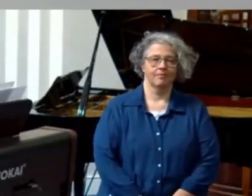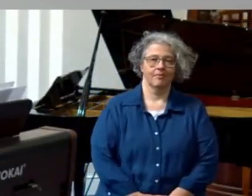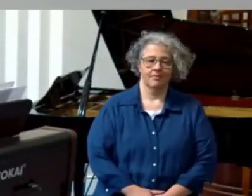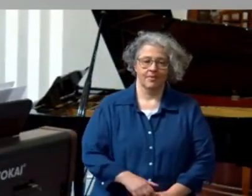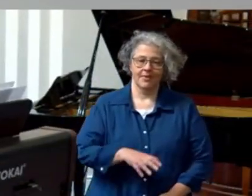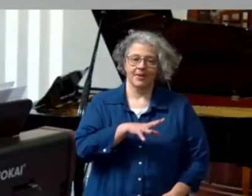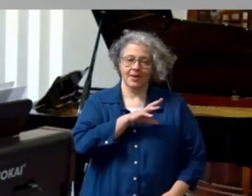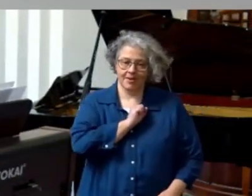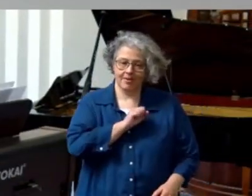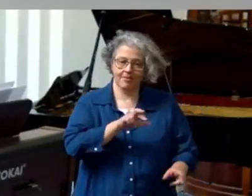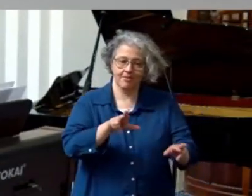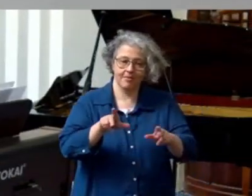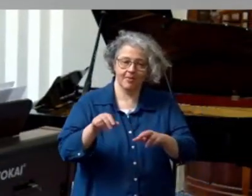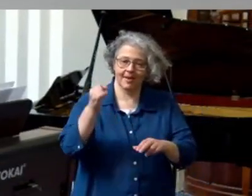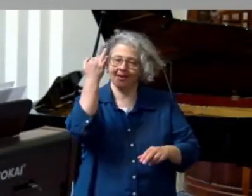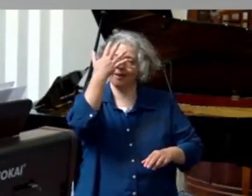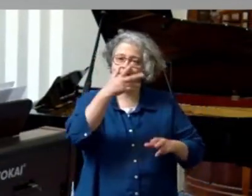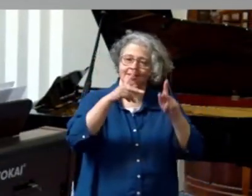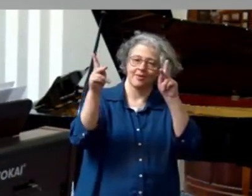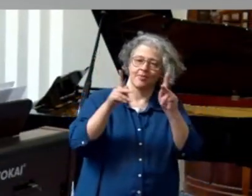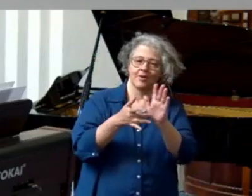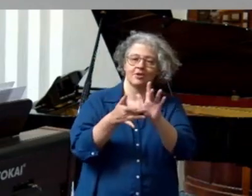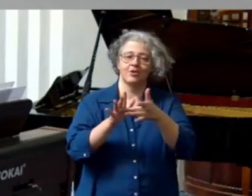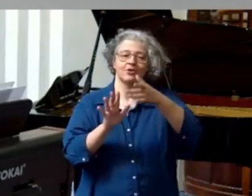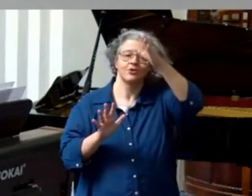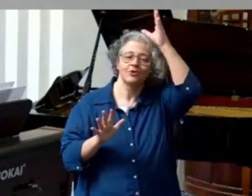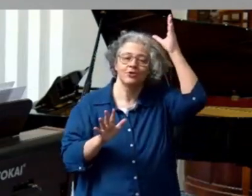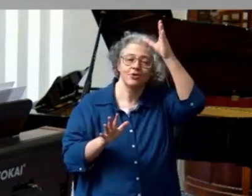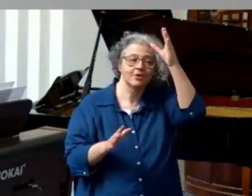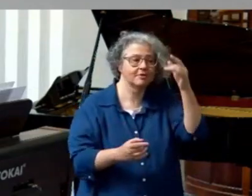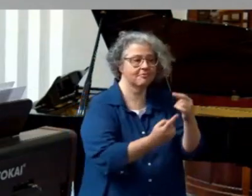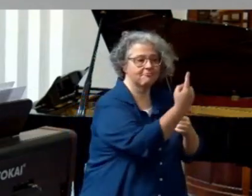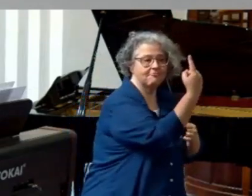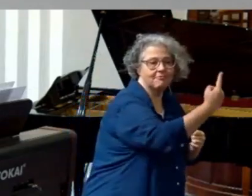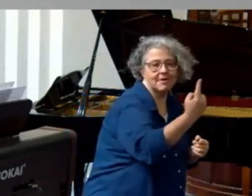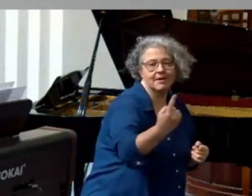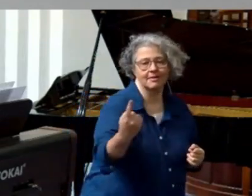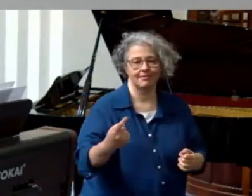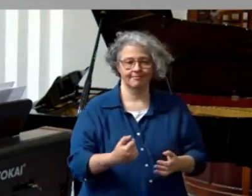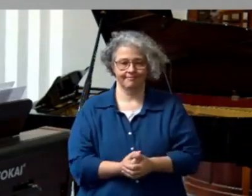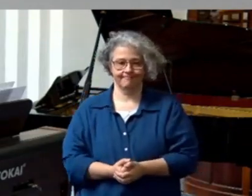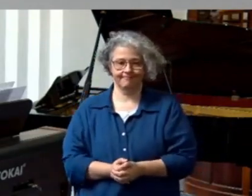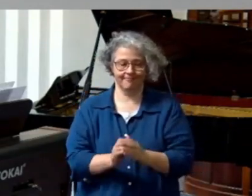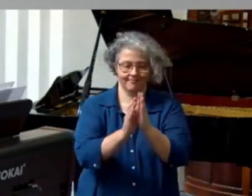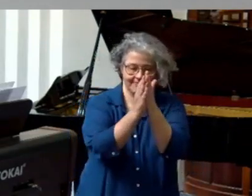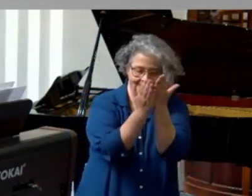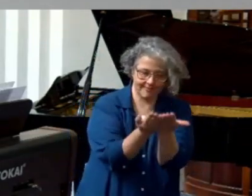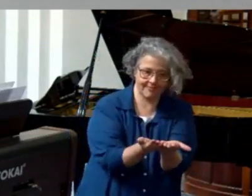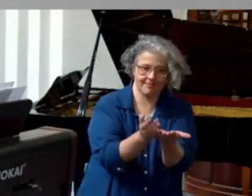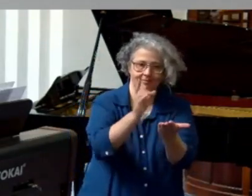Queridos irmãos, a graça e a paz do Senhor Jesus Cristo seja com cada um. Vamos abrir a palavra de Deus.